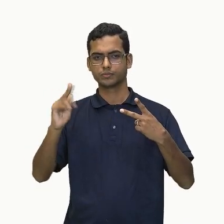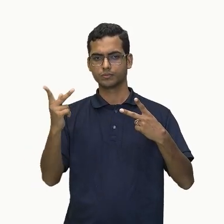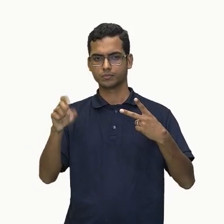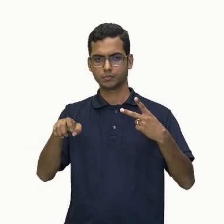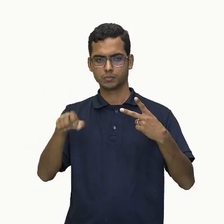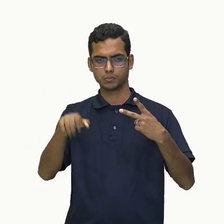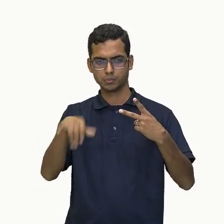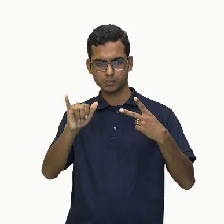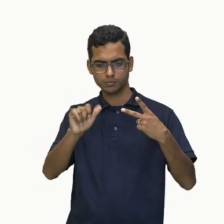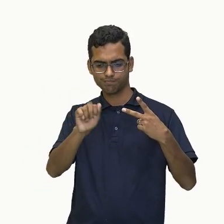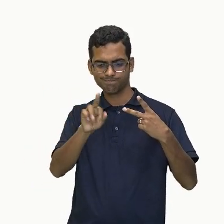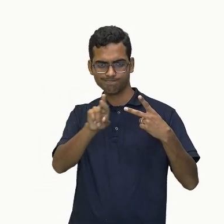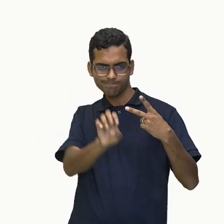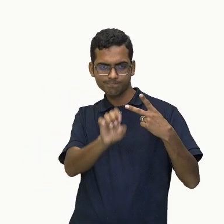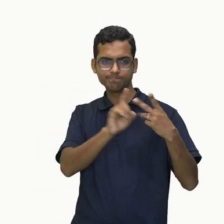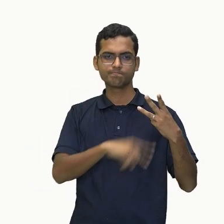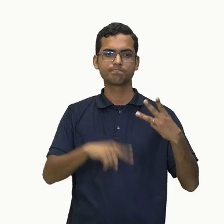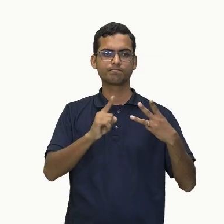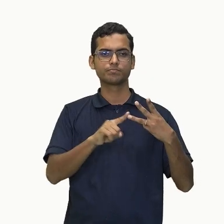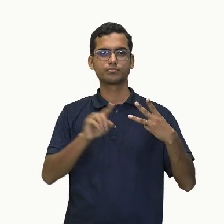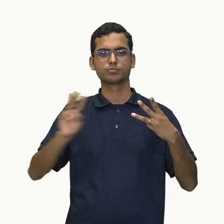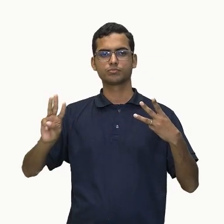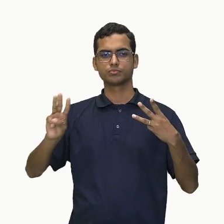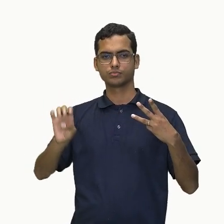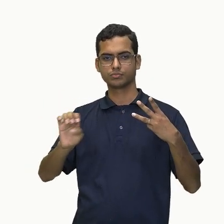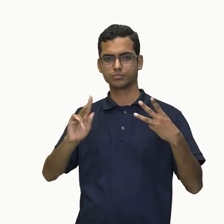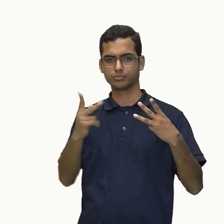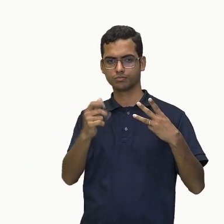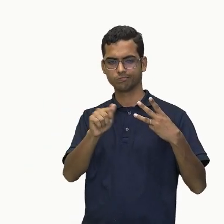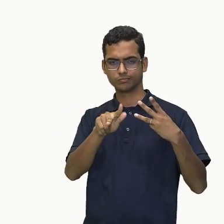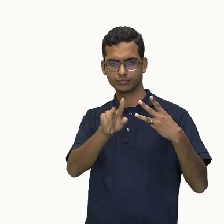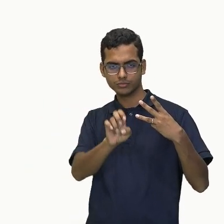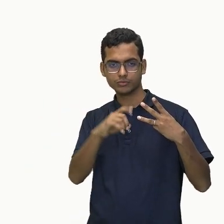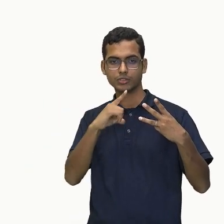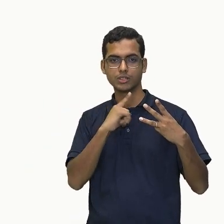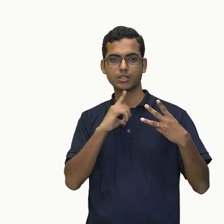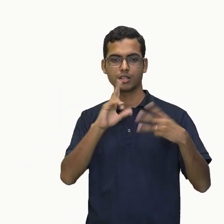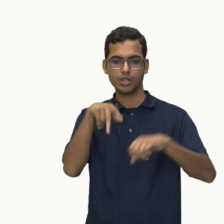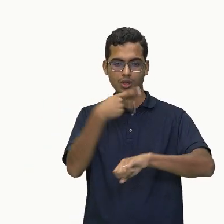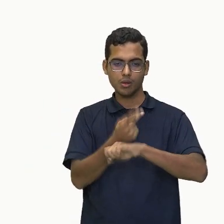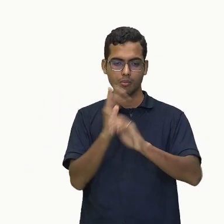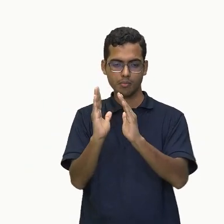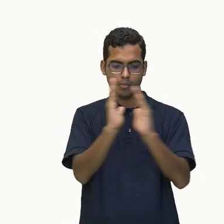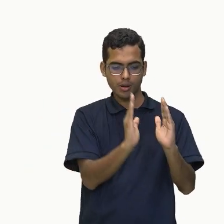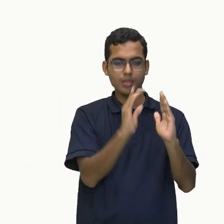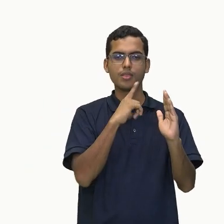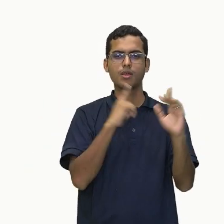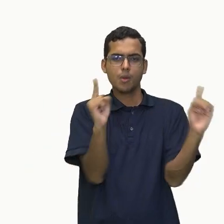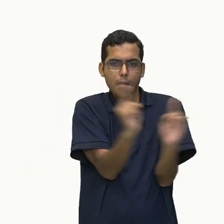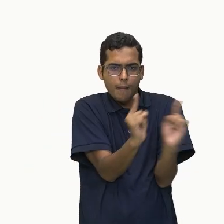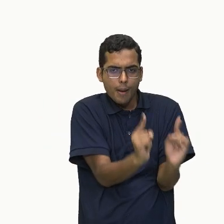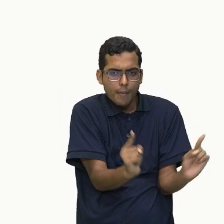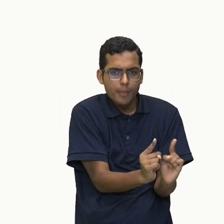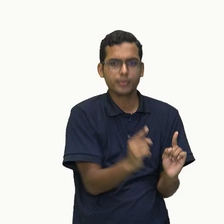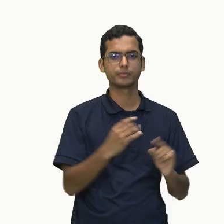we have, ok? E aqui, they have